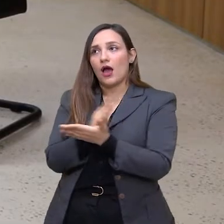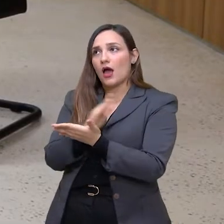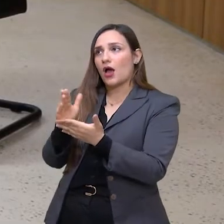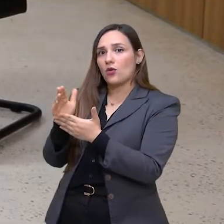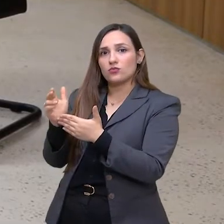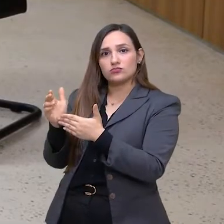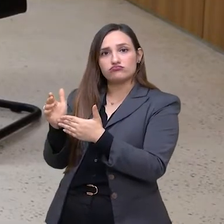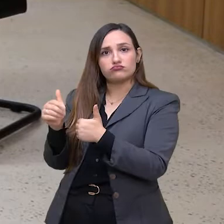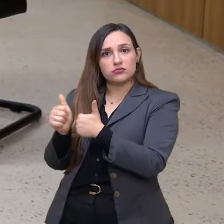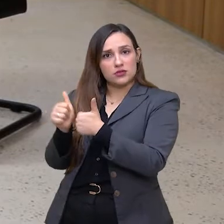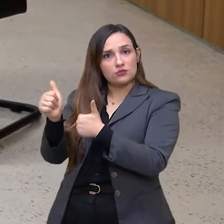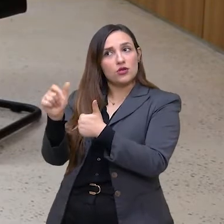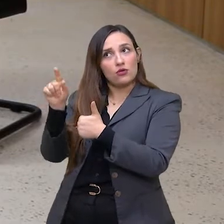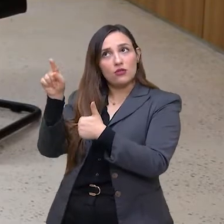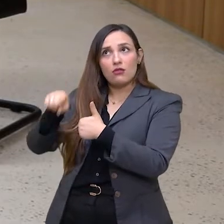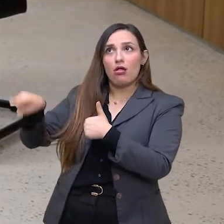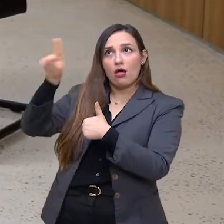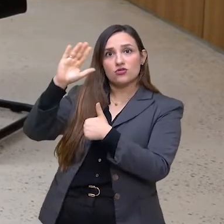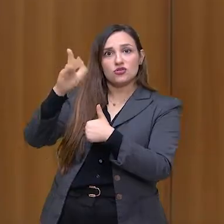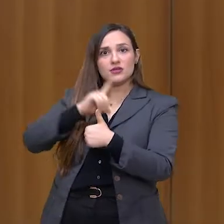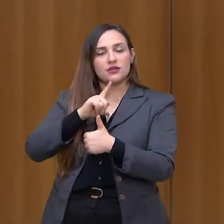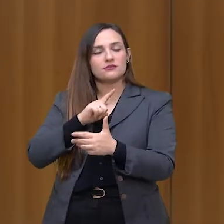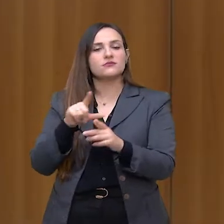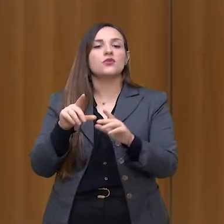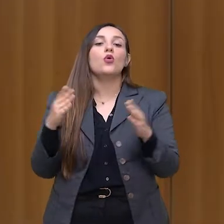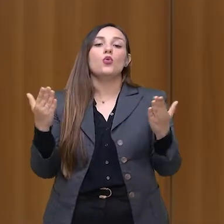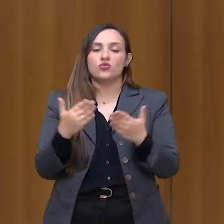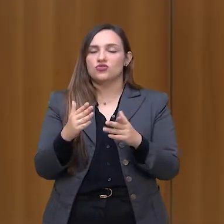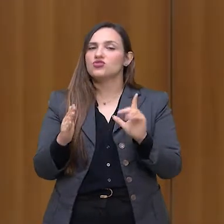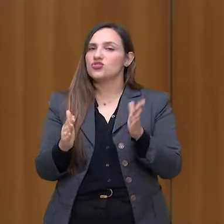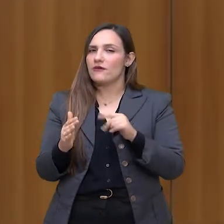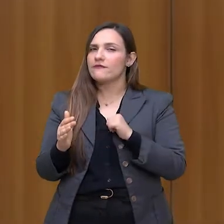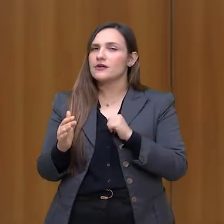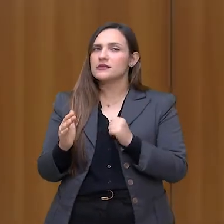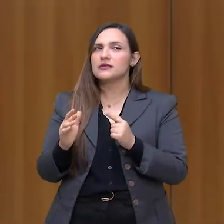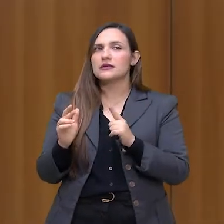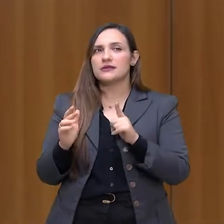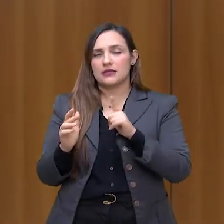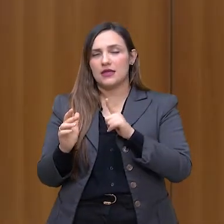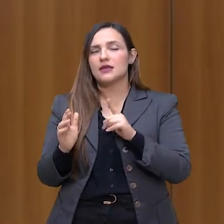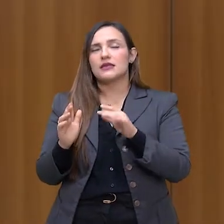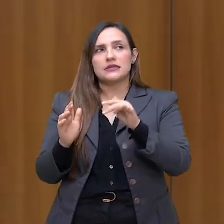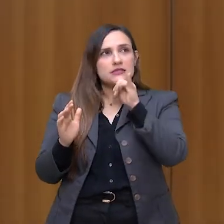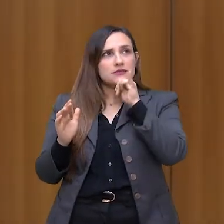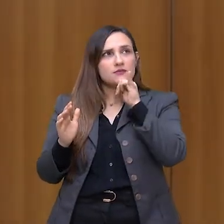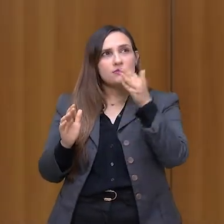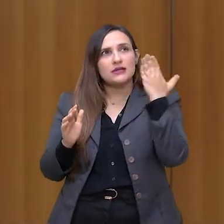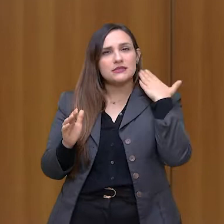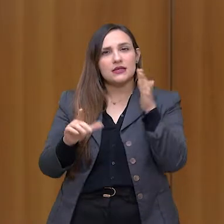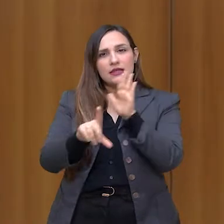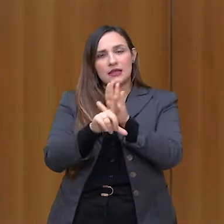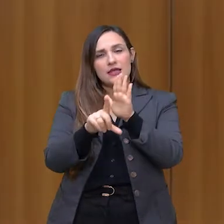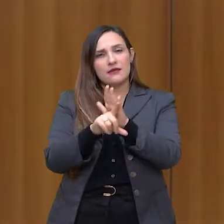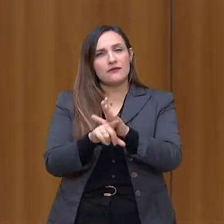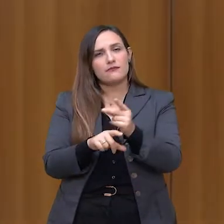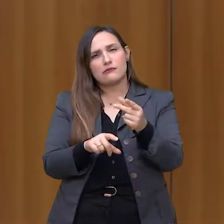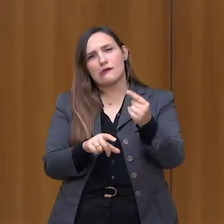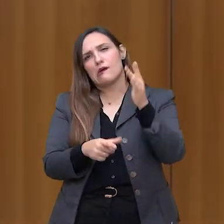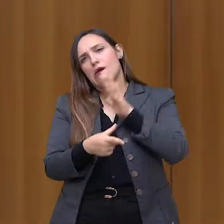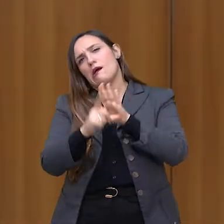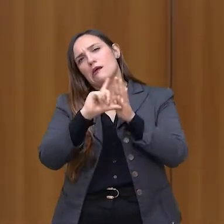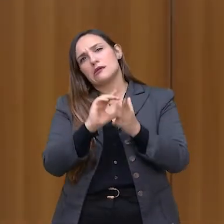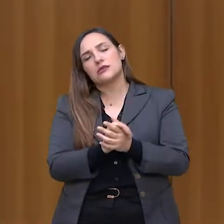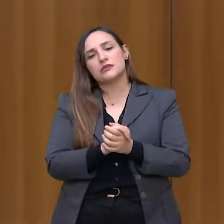já faz algumas compras sustentáveis já há alguns anos. Por exemplo, que estava lá na lei anterior, a priorização